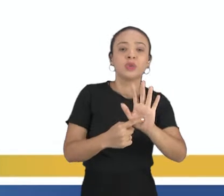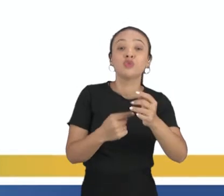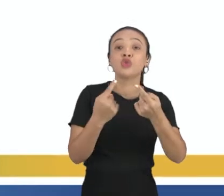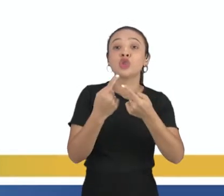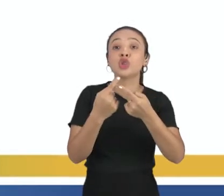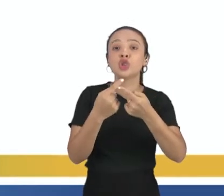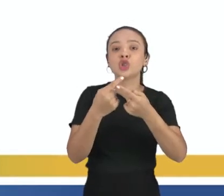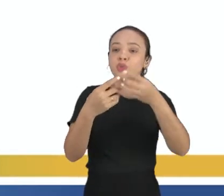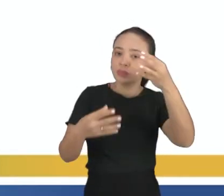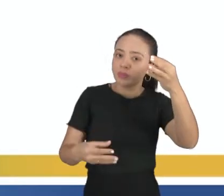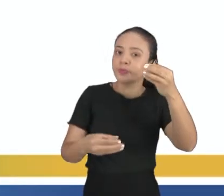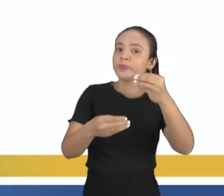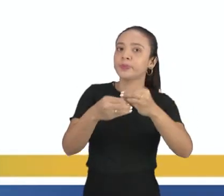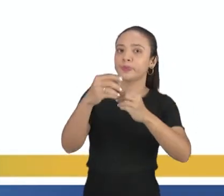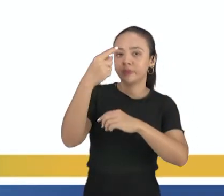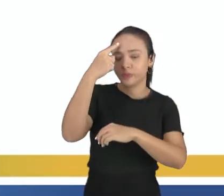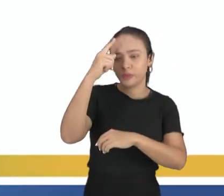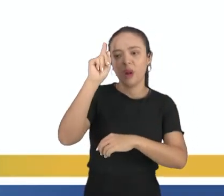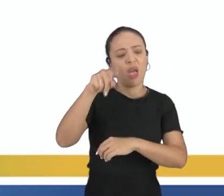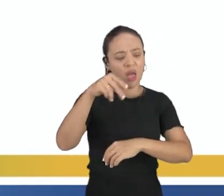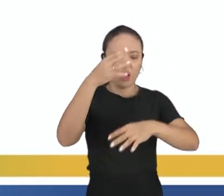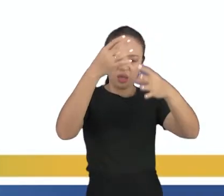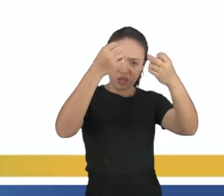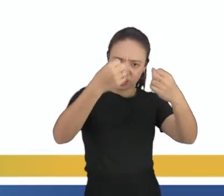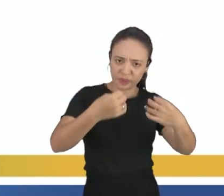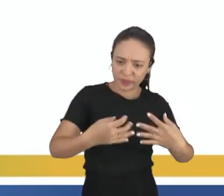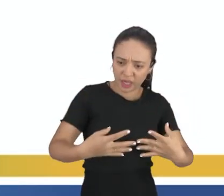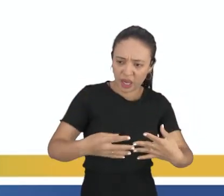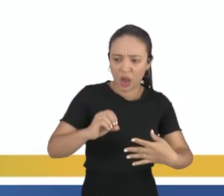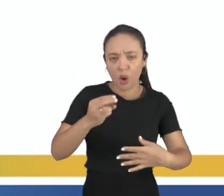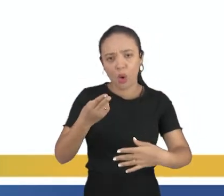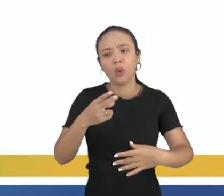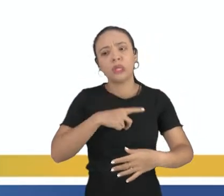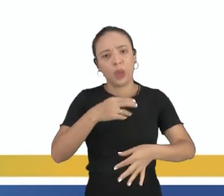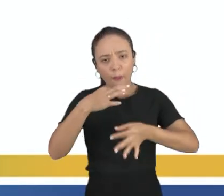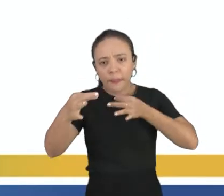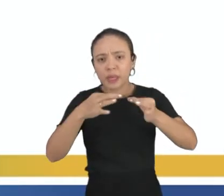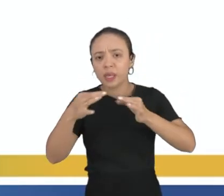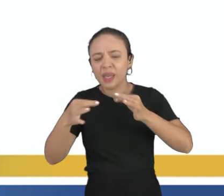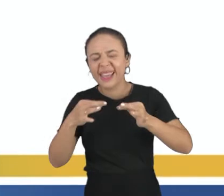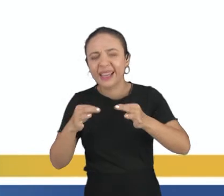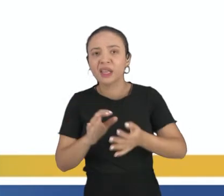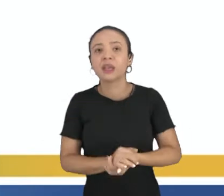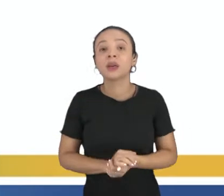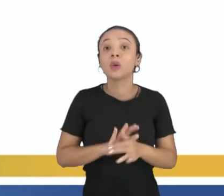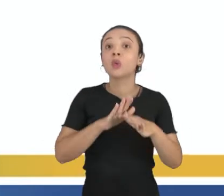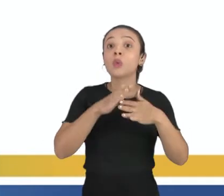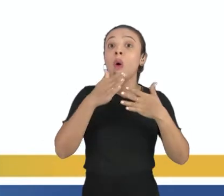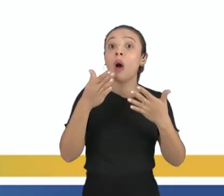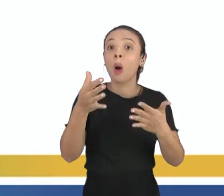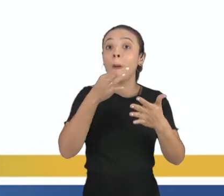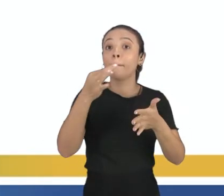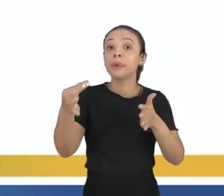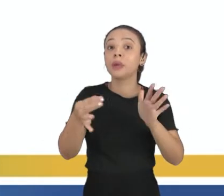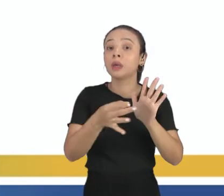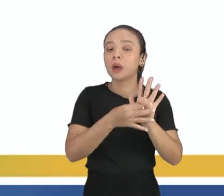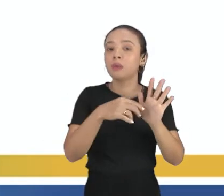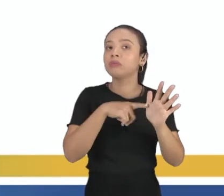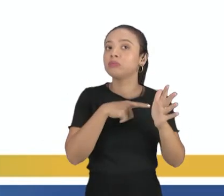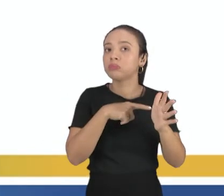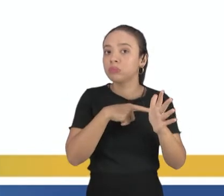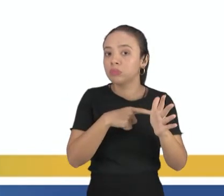resenha que será produzida. É descritiva? É opinativa? Acrescentar quais apontamentos junto aos